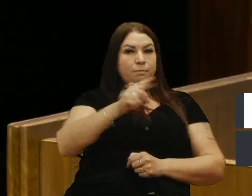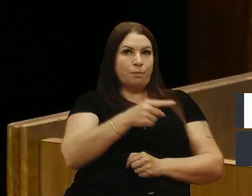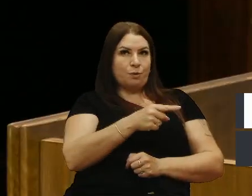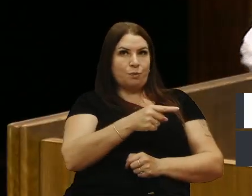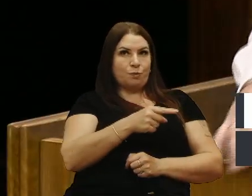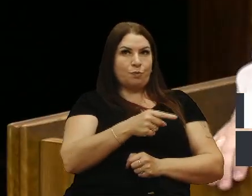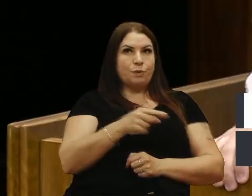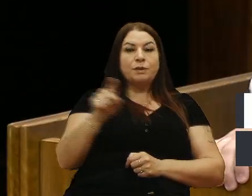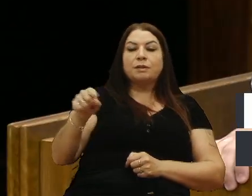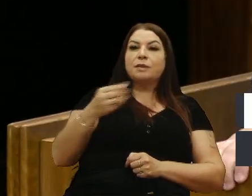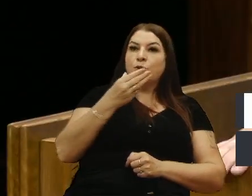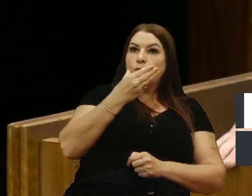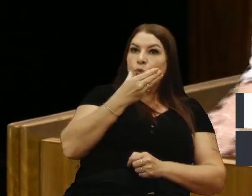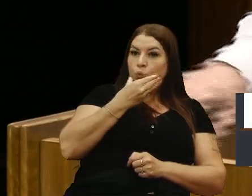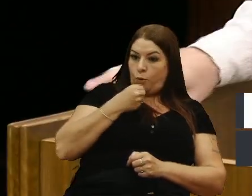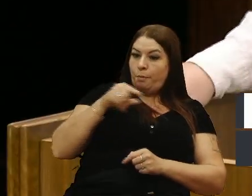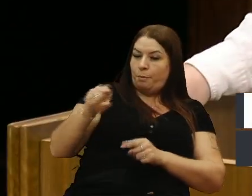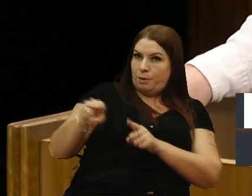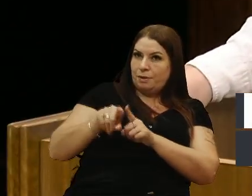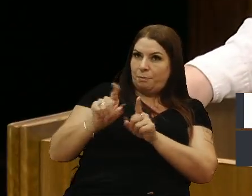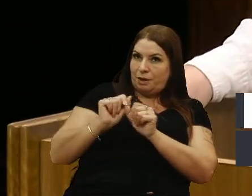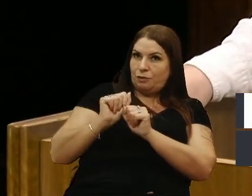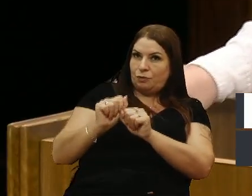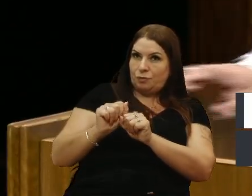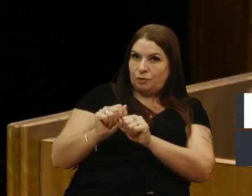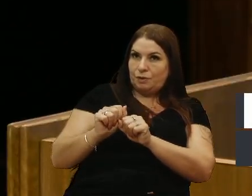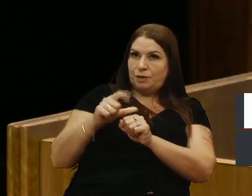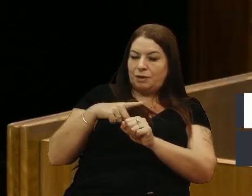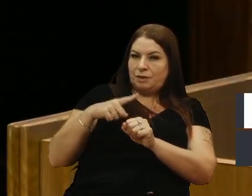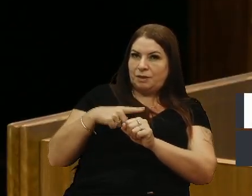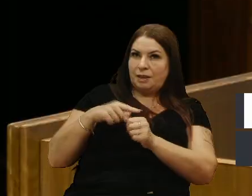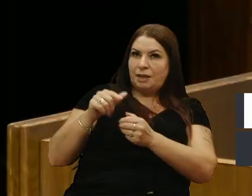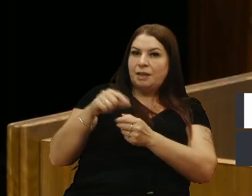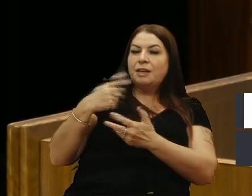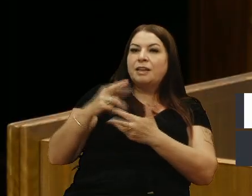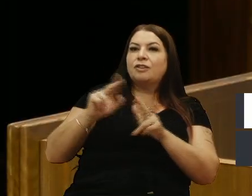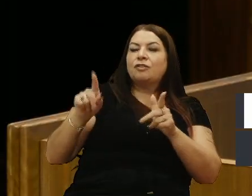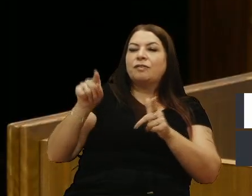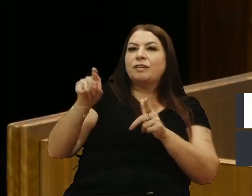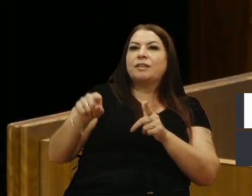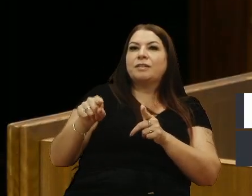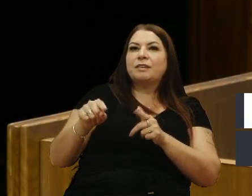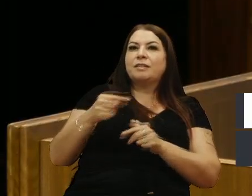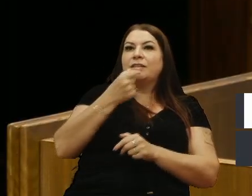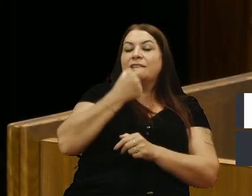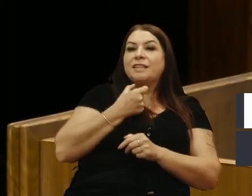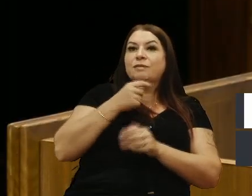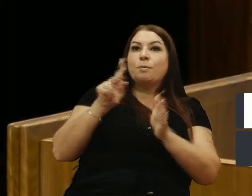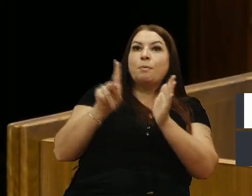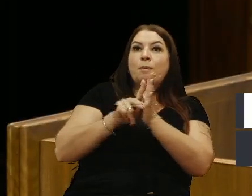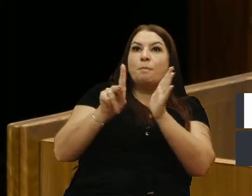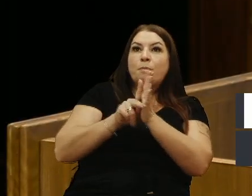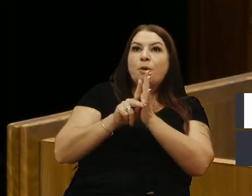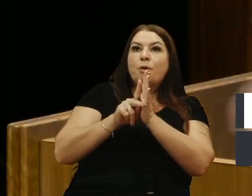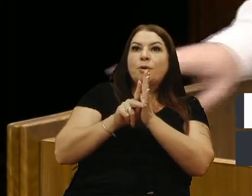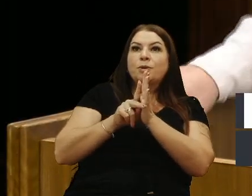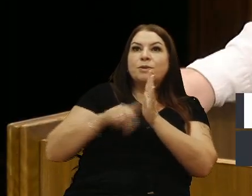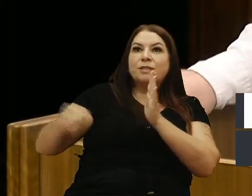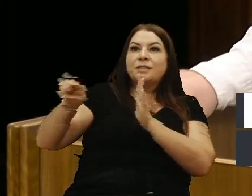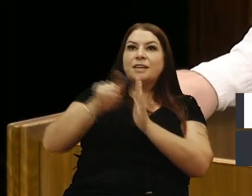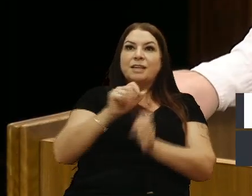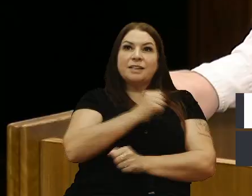o garoto também. Tem brigadeiro, vereador Cristiano, exclusivo das Forças